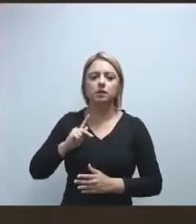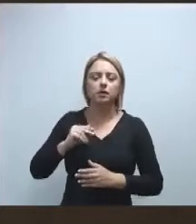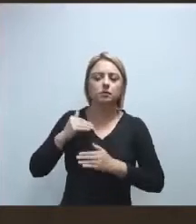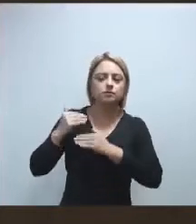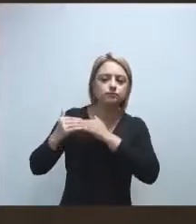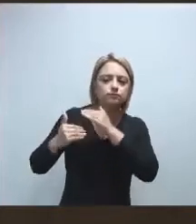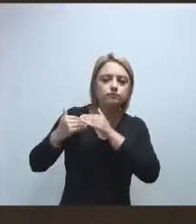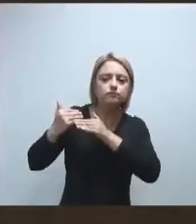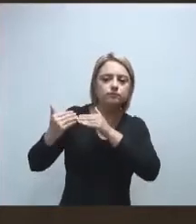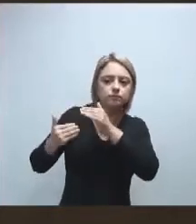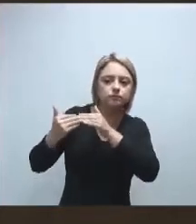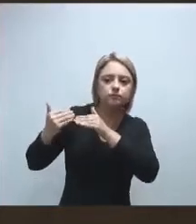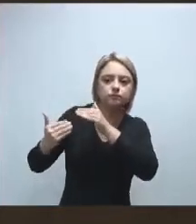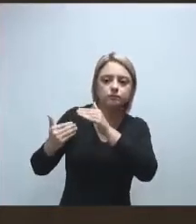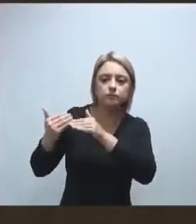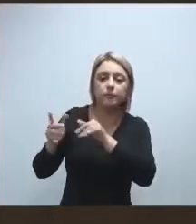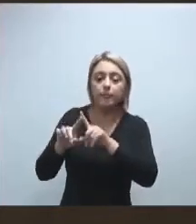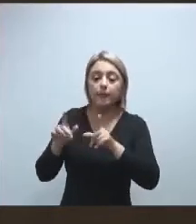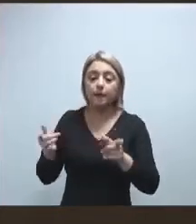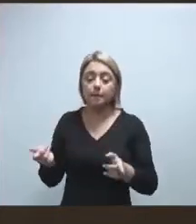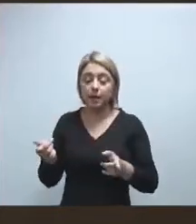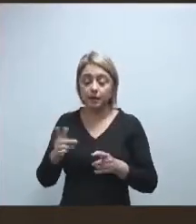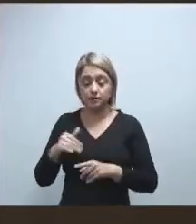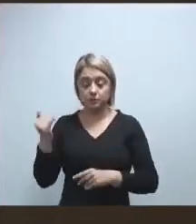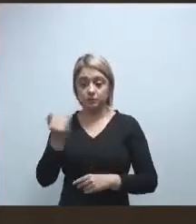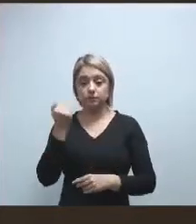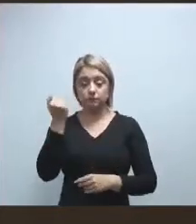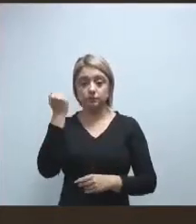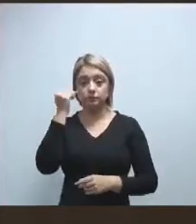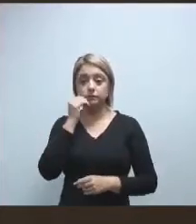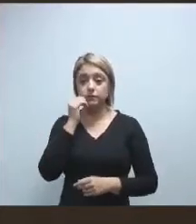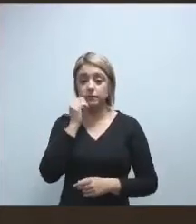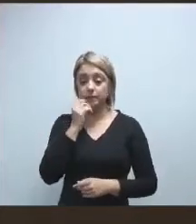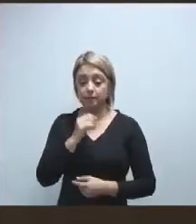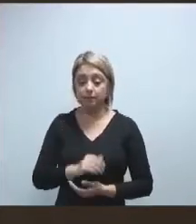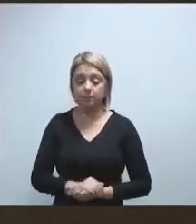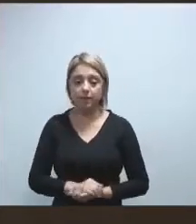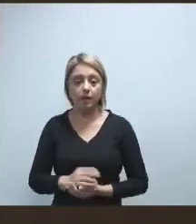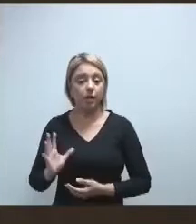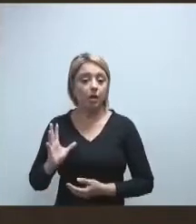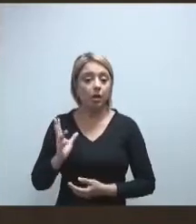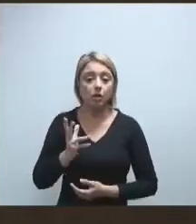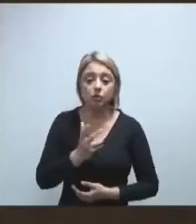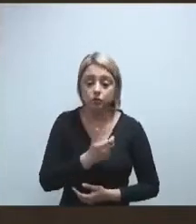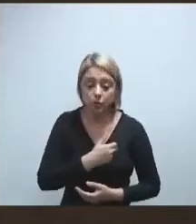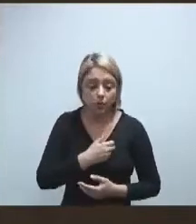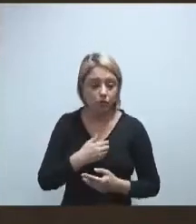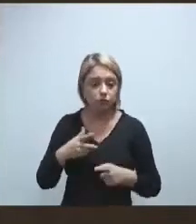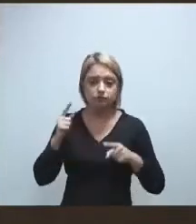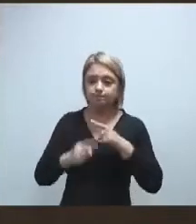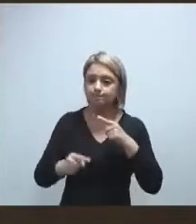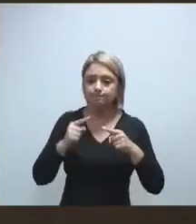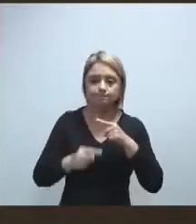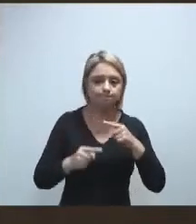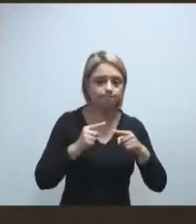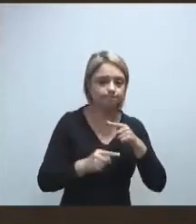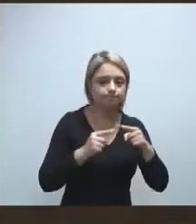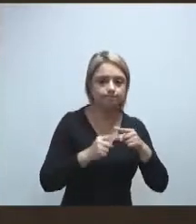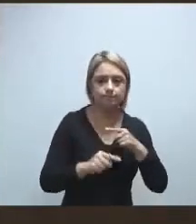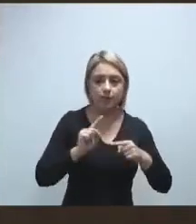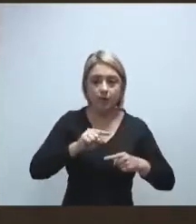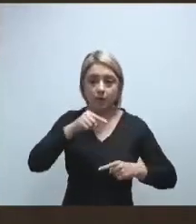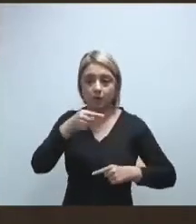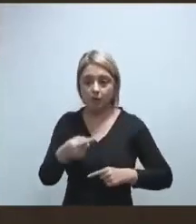crescendo mas o mais importante foi o seguinte todos os vetos que foram a